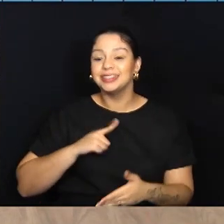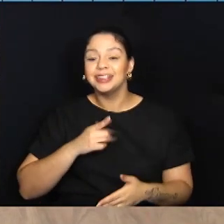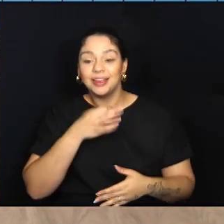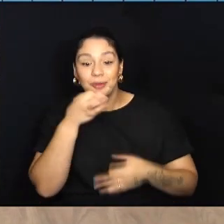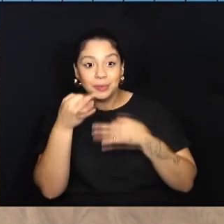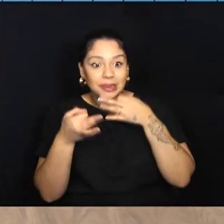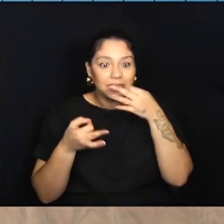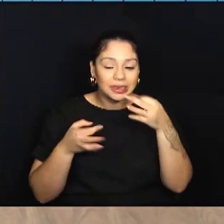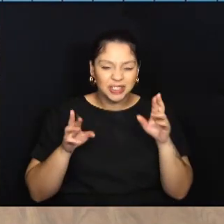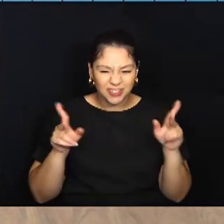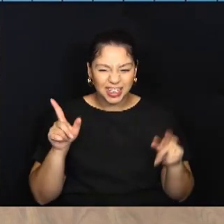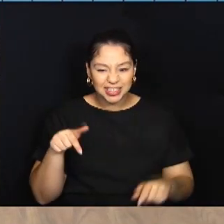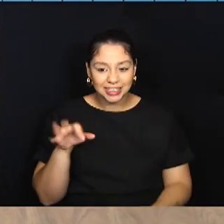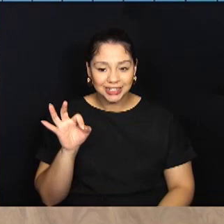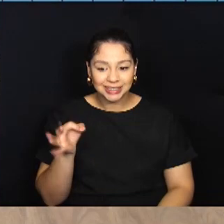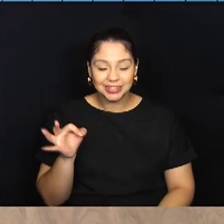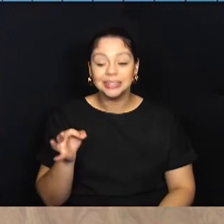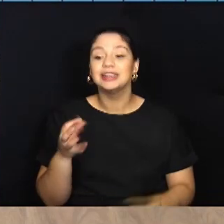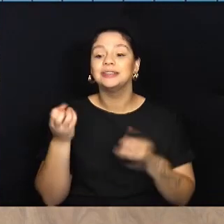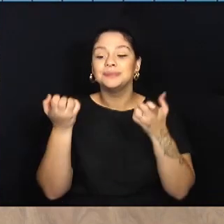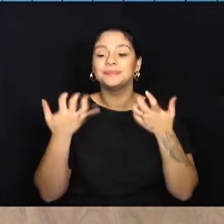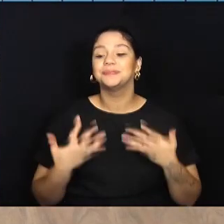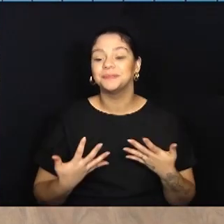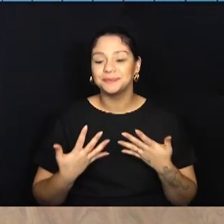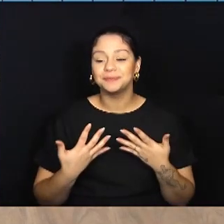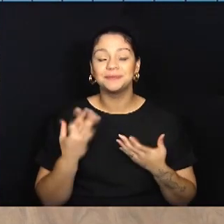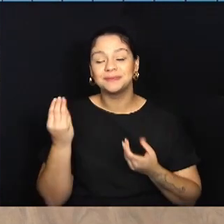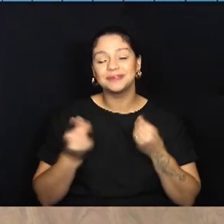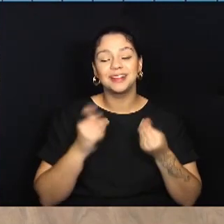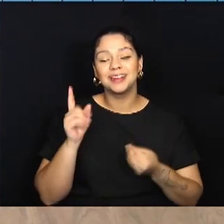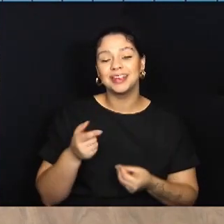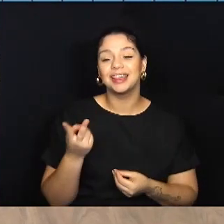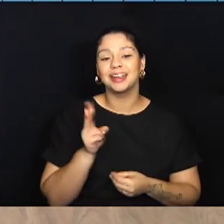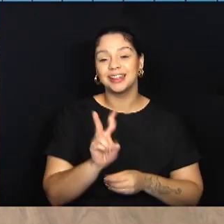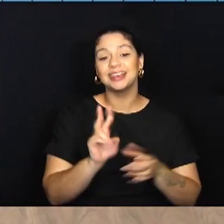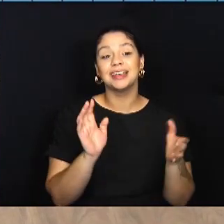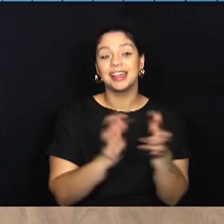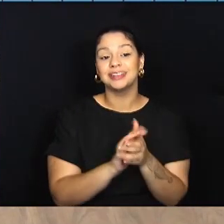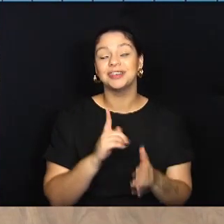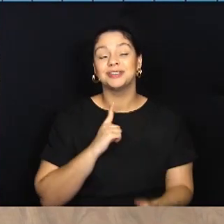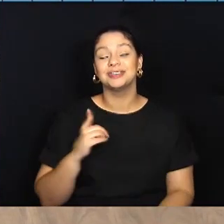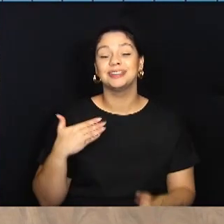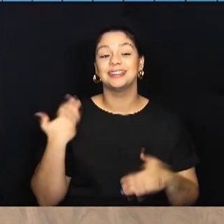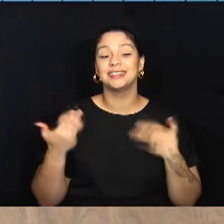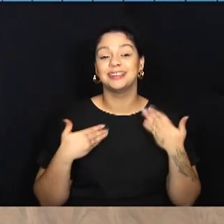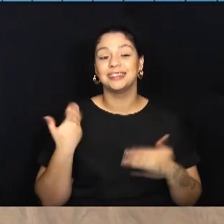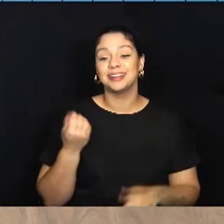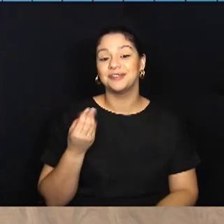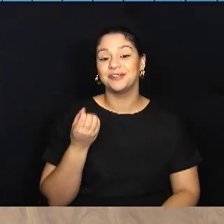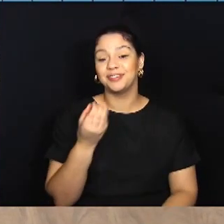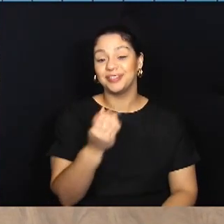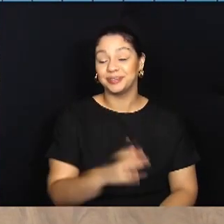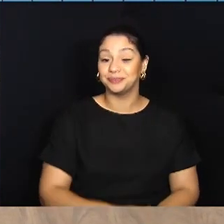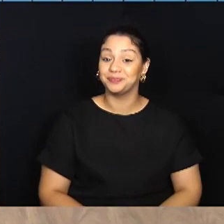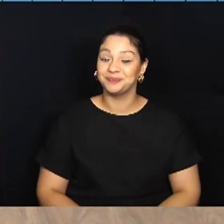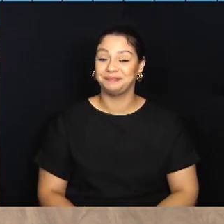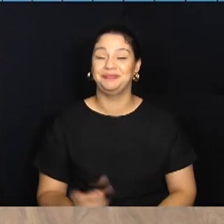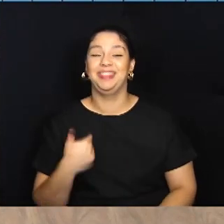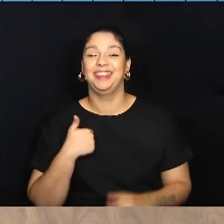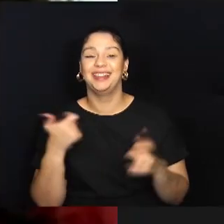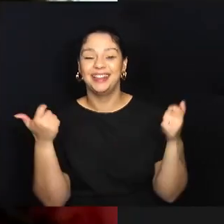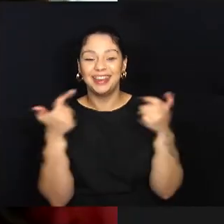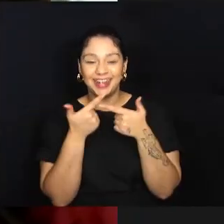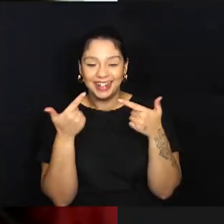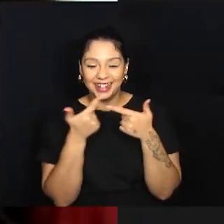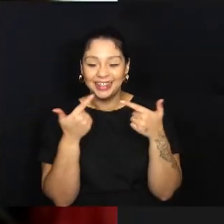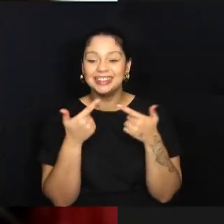divergentes, normal. Mas conta pra mim, como é que é em casal fazer essas expedições? Eu dou risada, porque eu